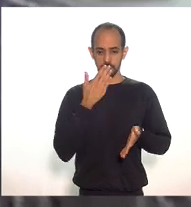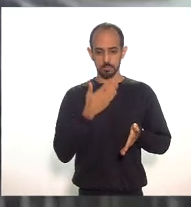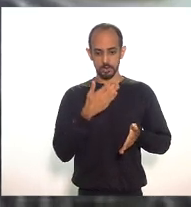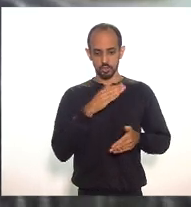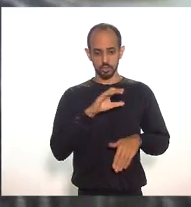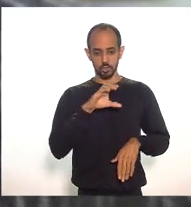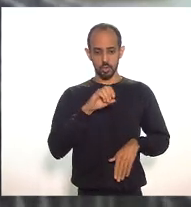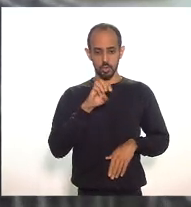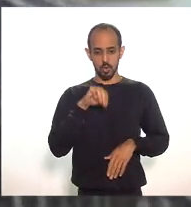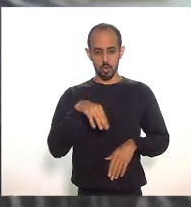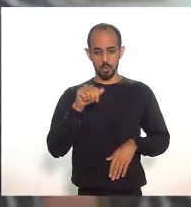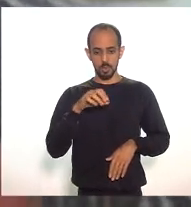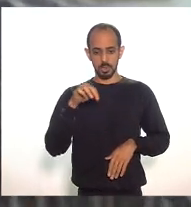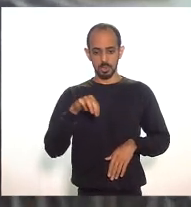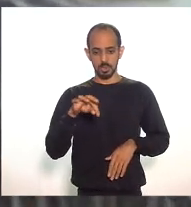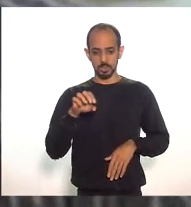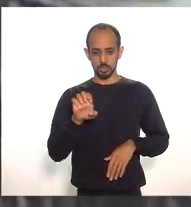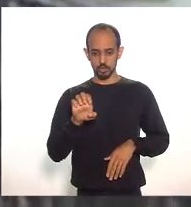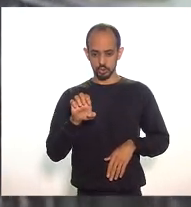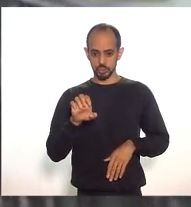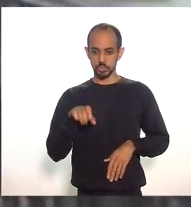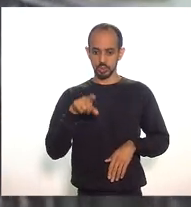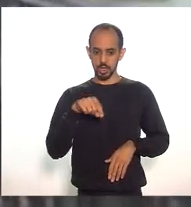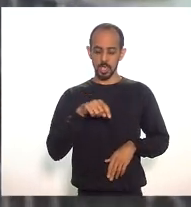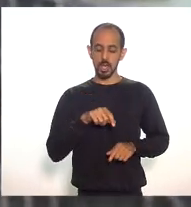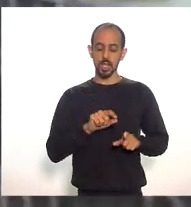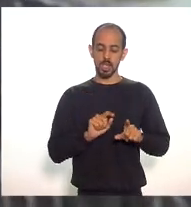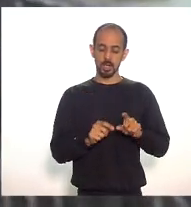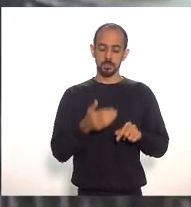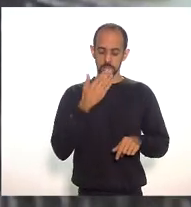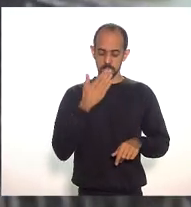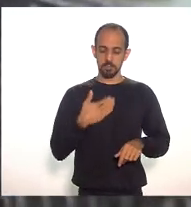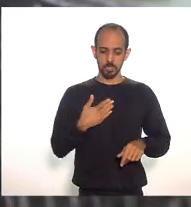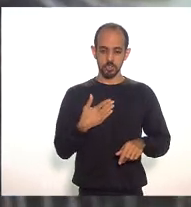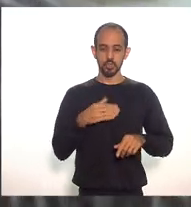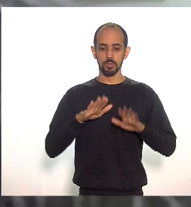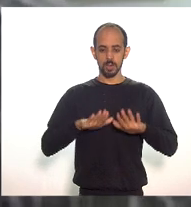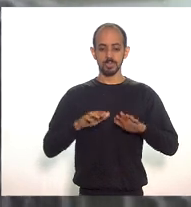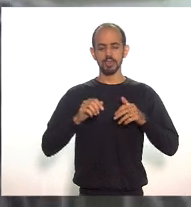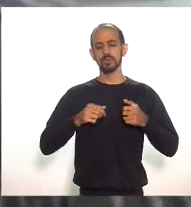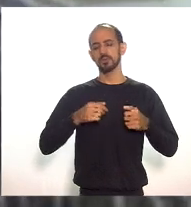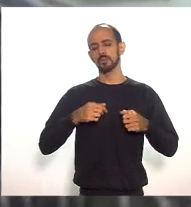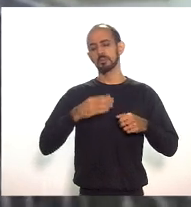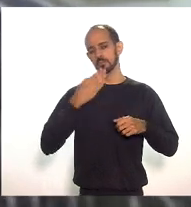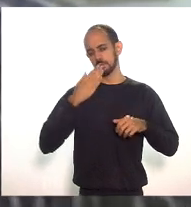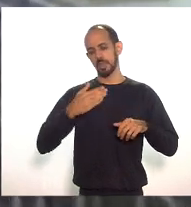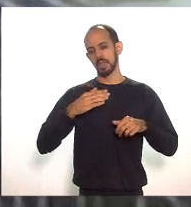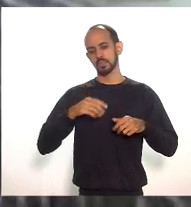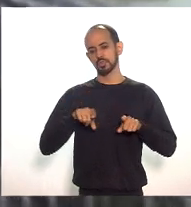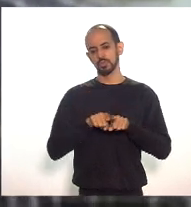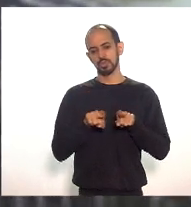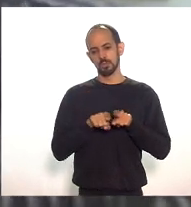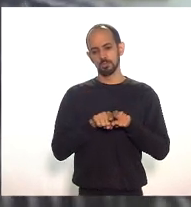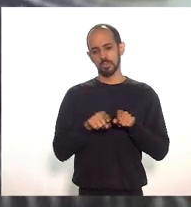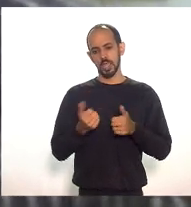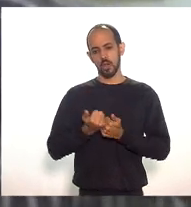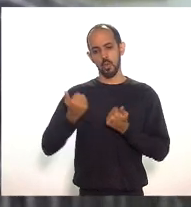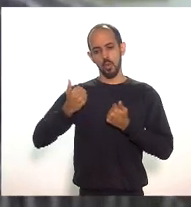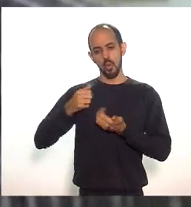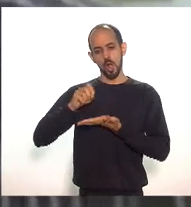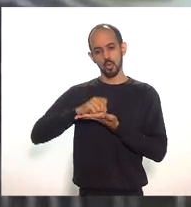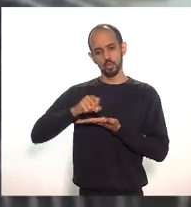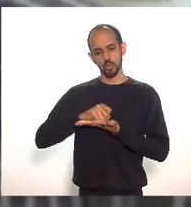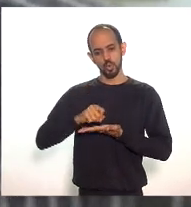Comandante que nos deixam bilhete pediu ao presidente eu acho que se passa uma pelo autor Presidente José cigano